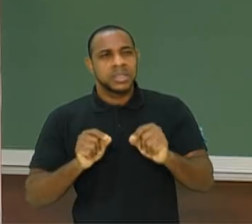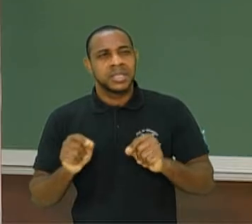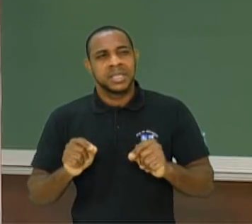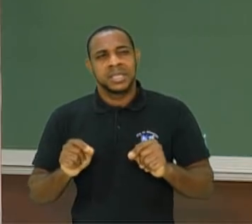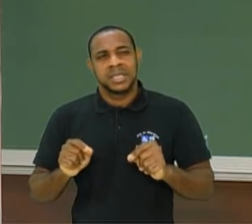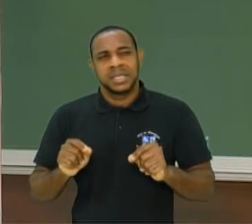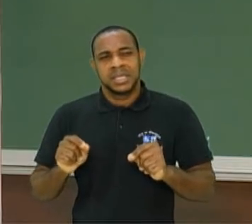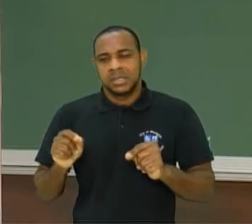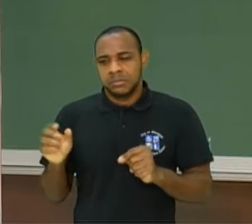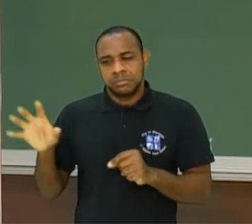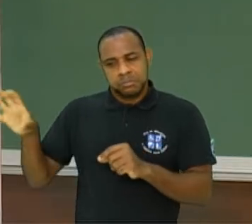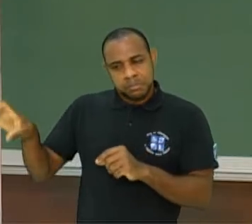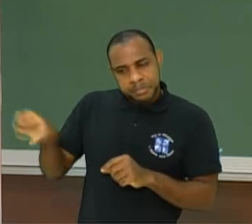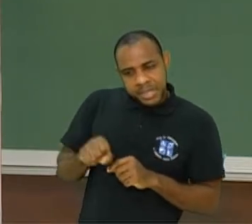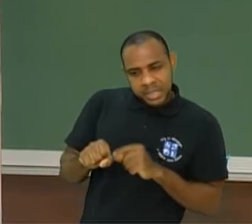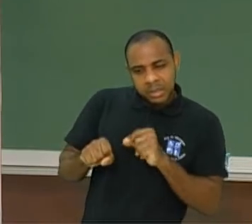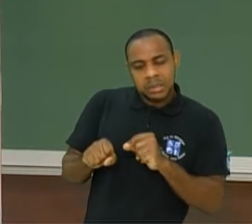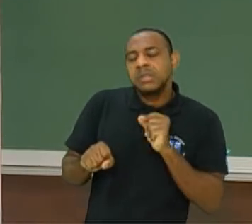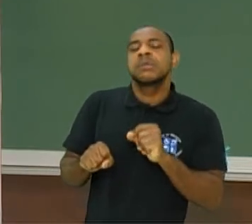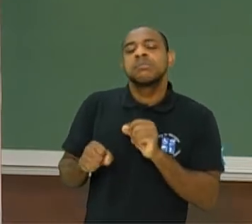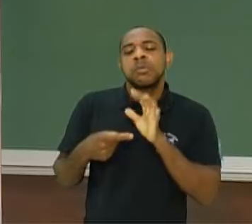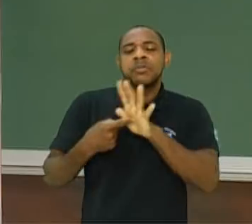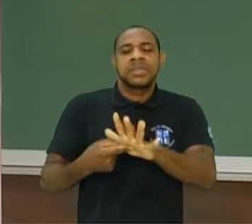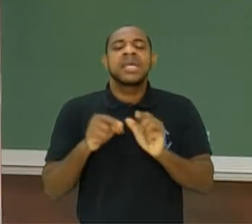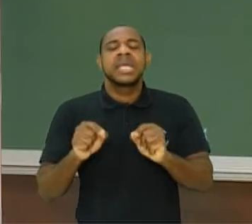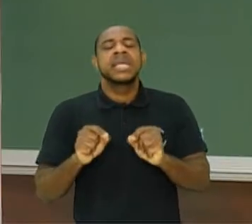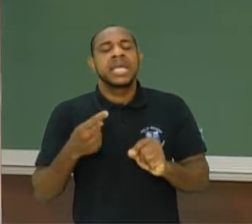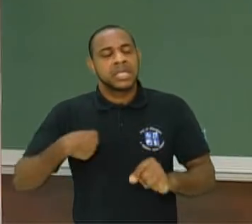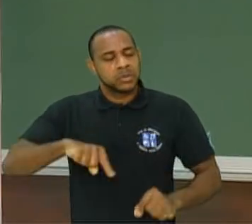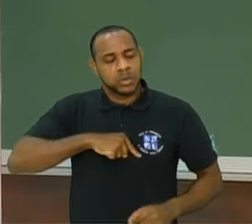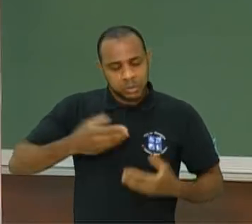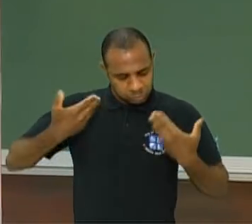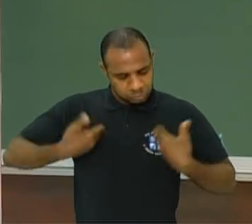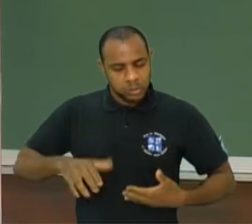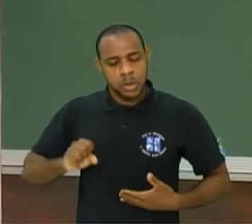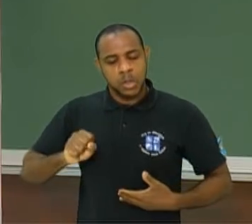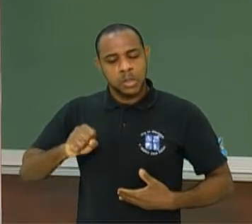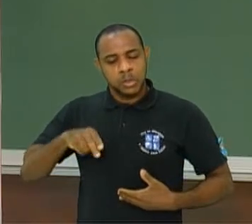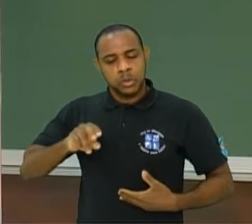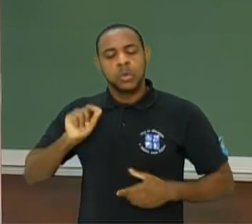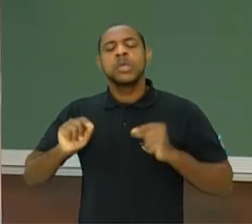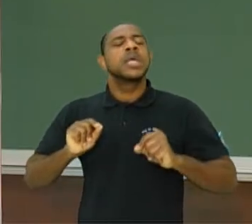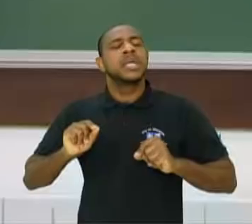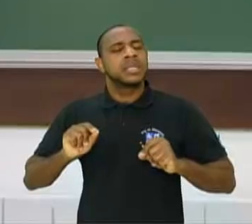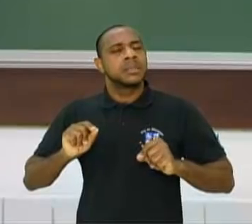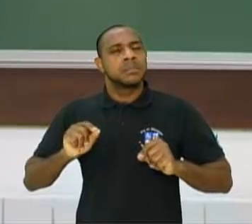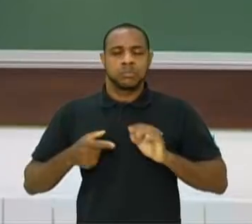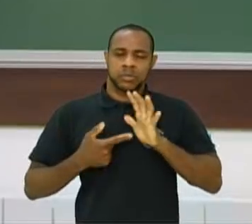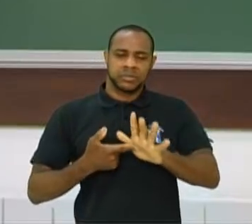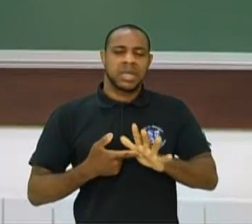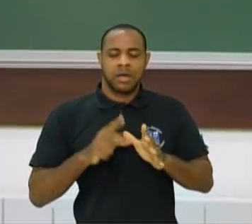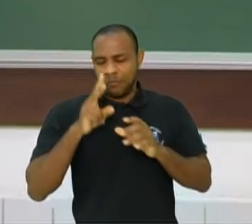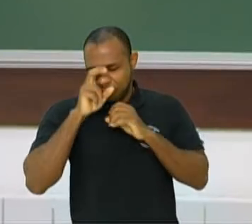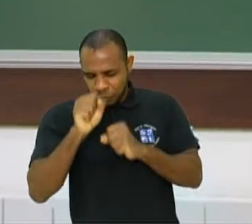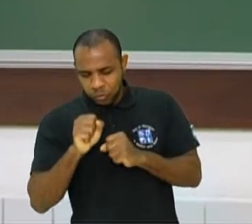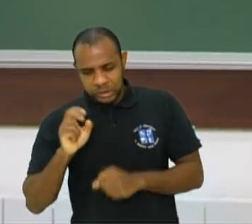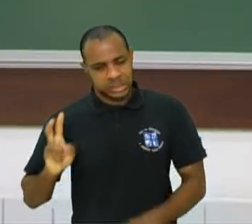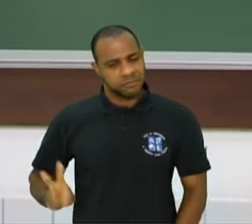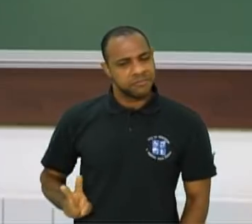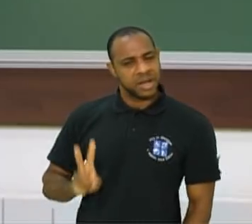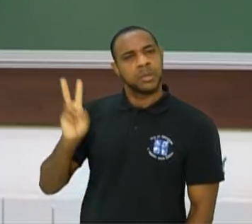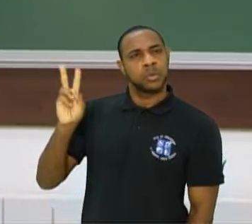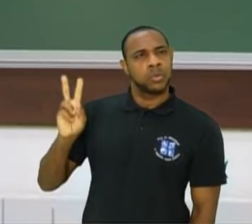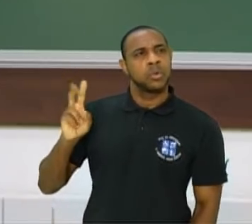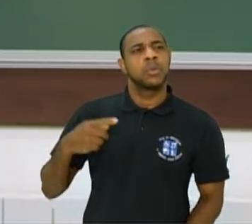de trazer quem somos, né? Resgatar a nossa força, nossos valores, porque a arte,